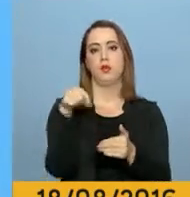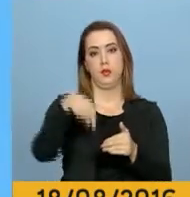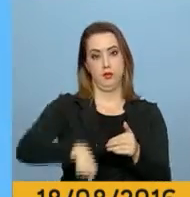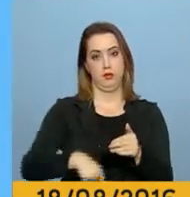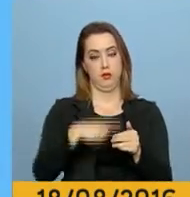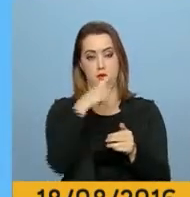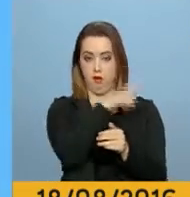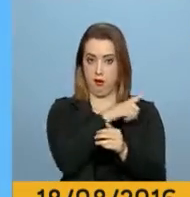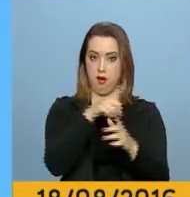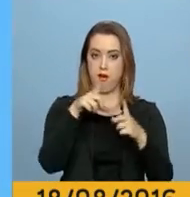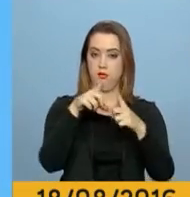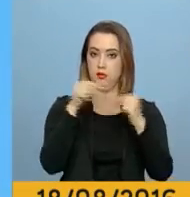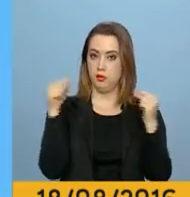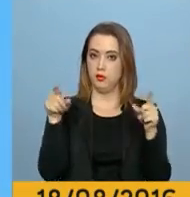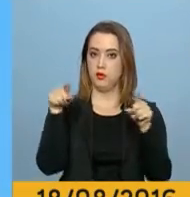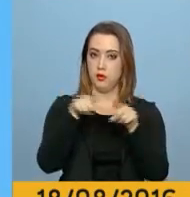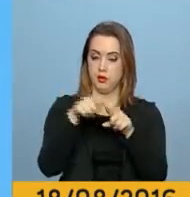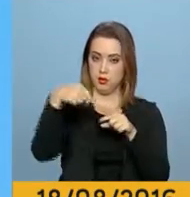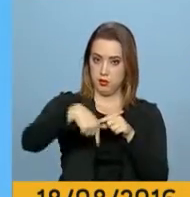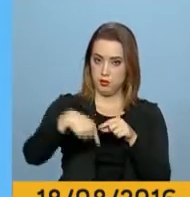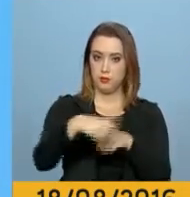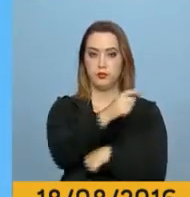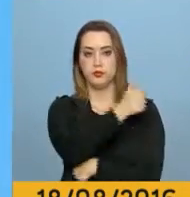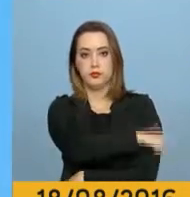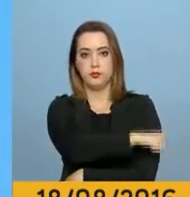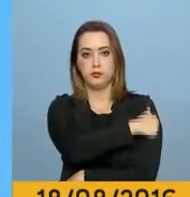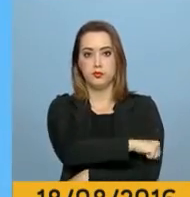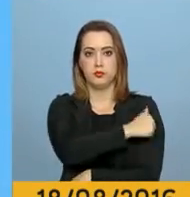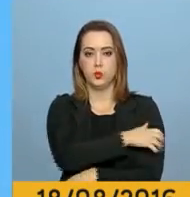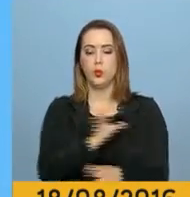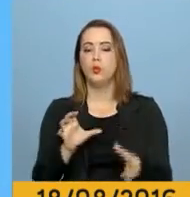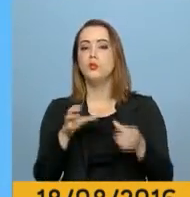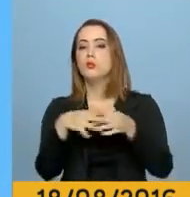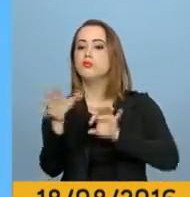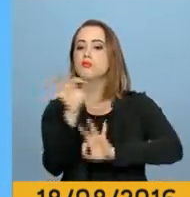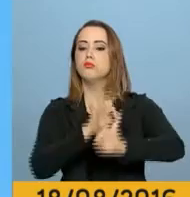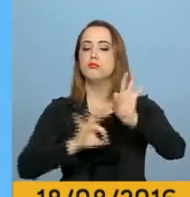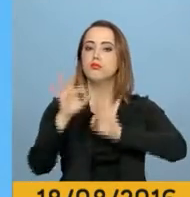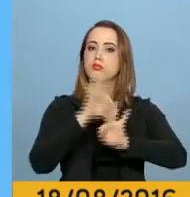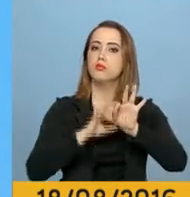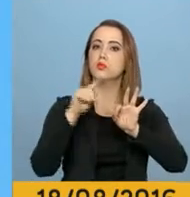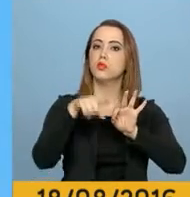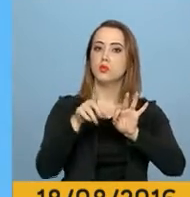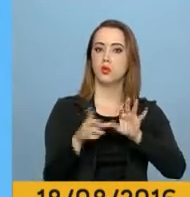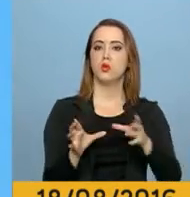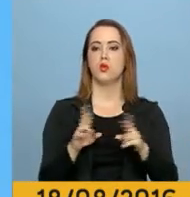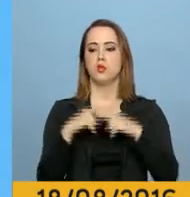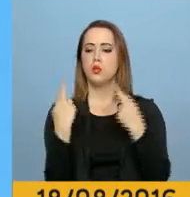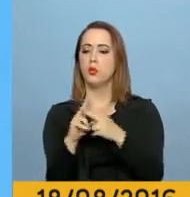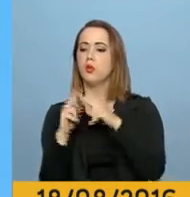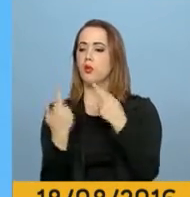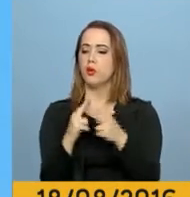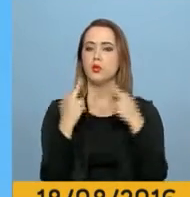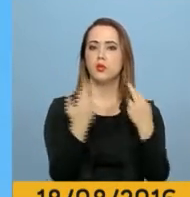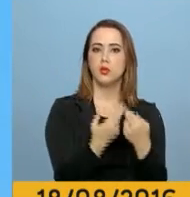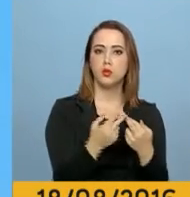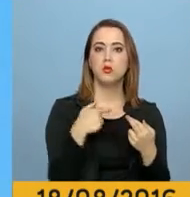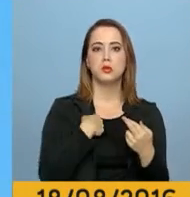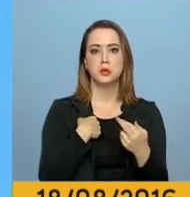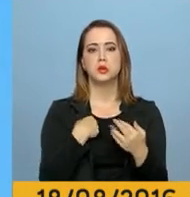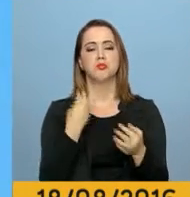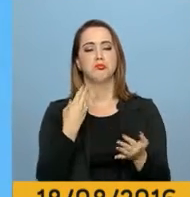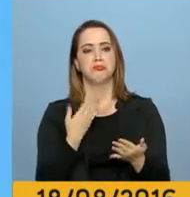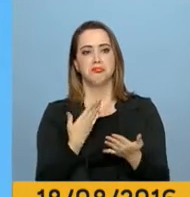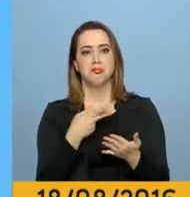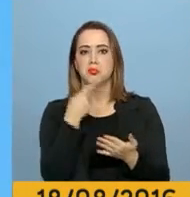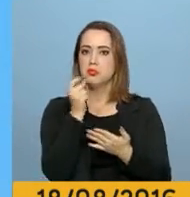aqui no rio de janeiro a comissão organizadora se reunir às vezes eu confesso que nos primeiros momentos